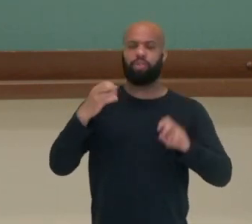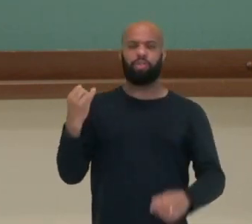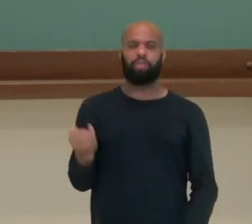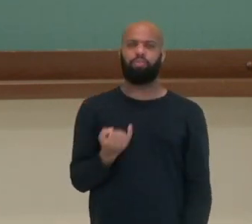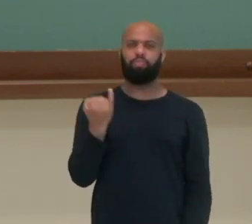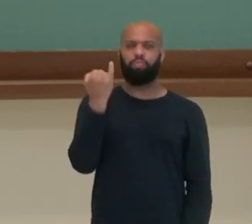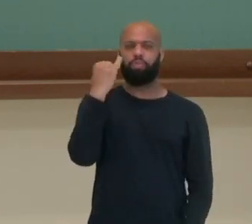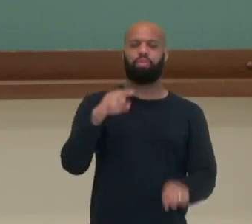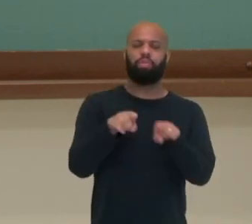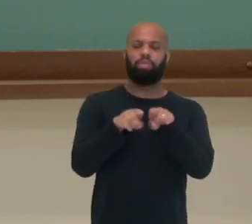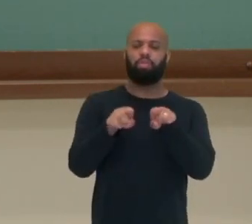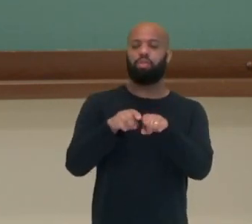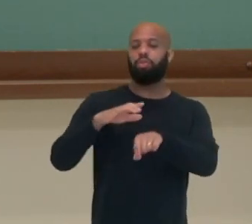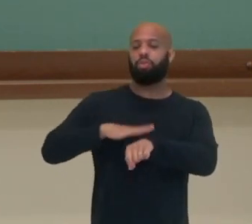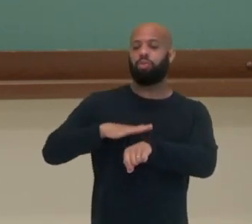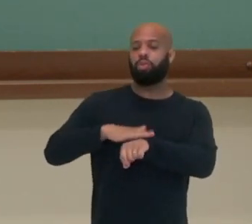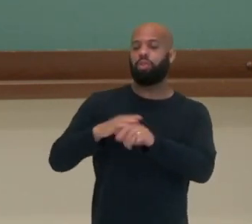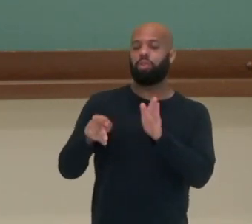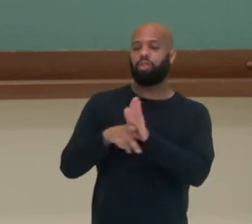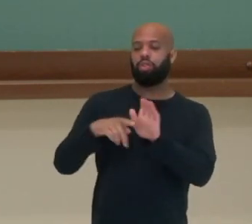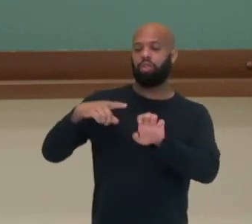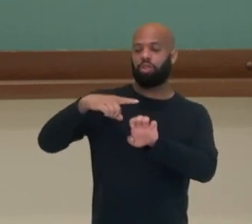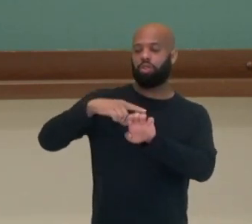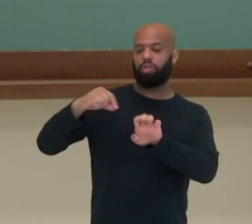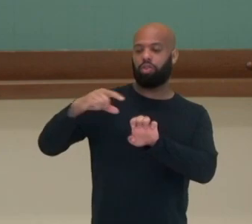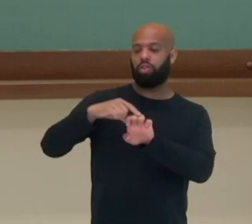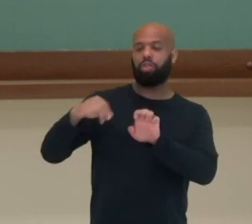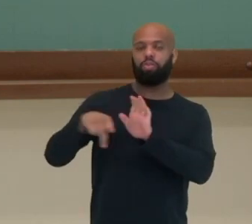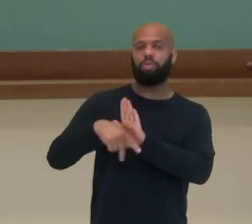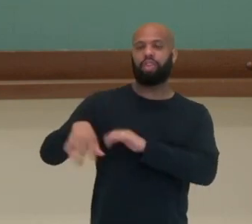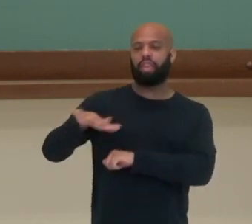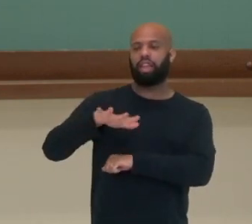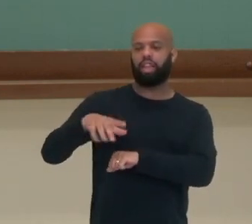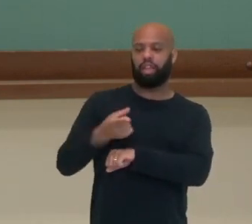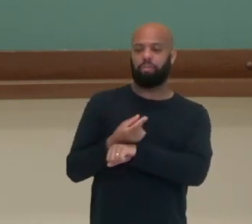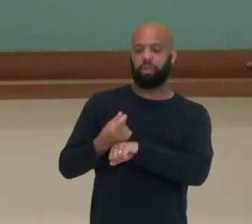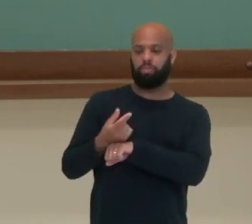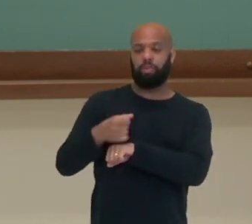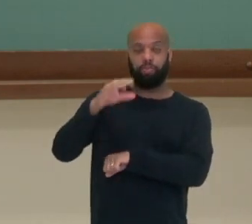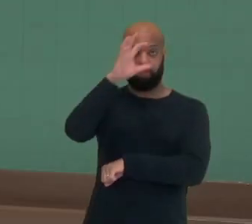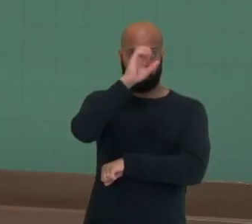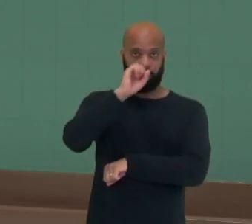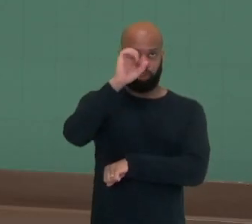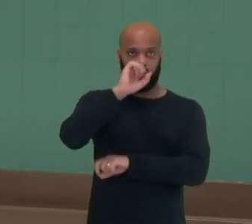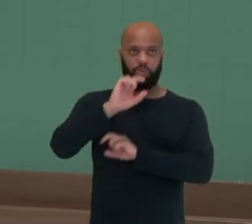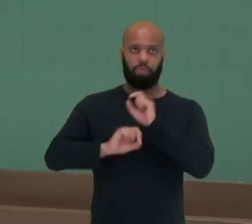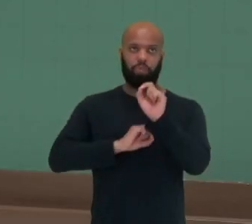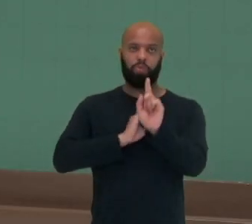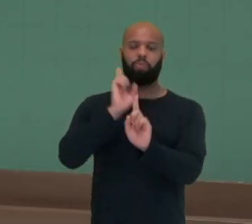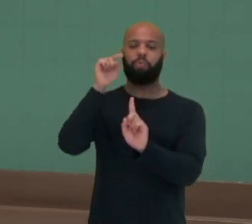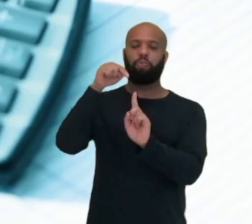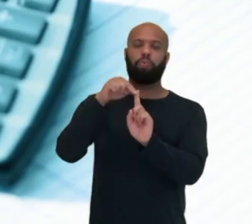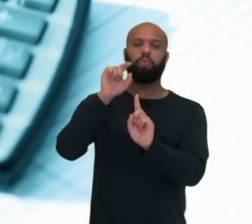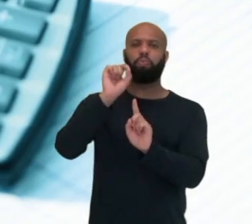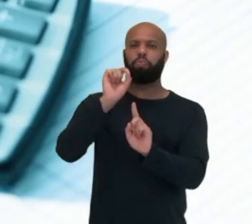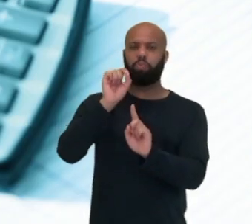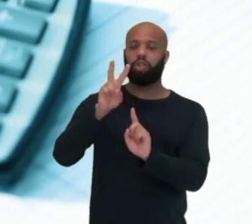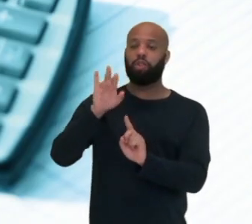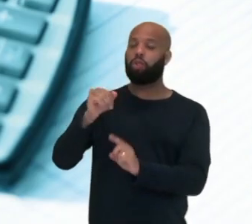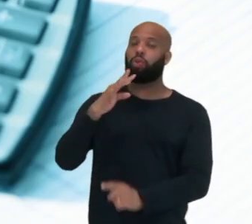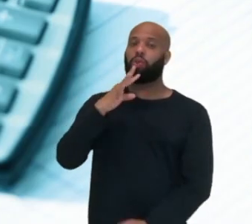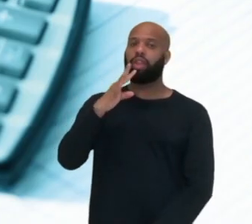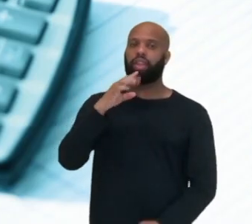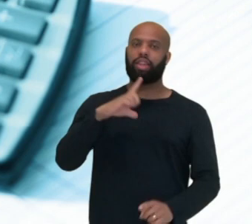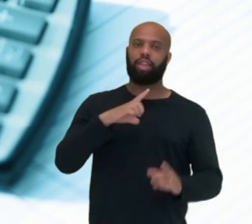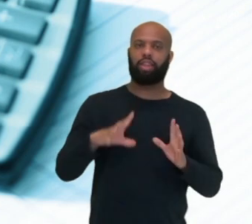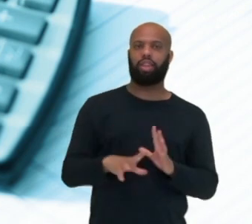importante quando a gente trata de empreendedorismo dentro da educação financeira. Então, vamos lá. Nosso objetivo da nossa aula de hoje é conhecer os